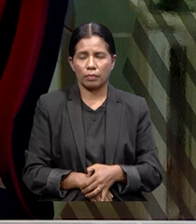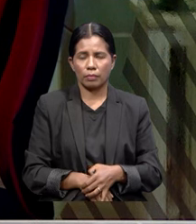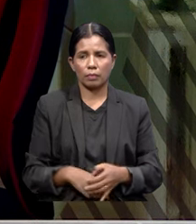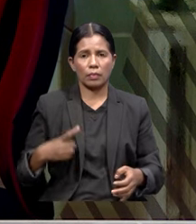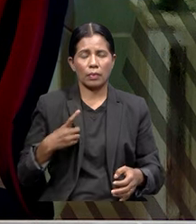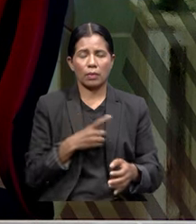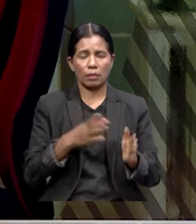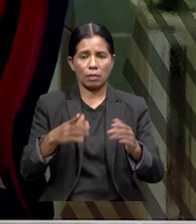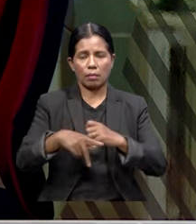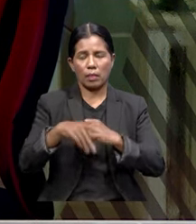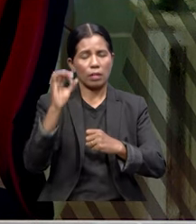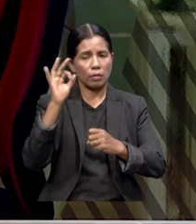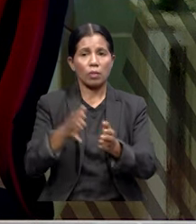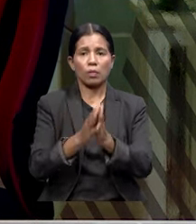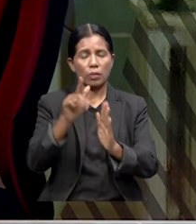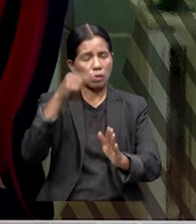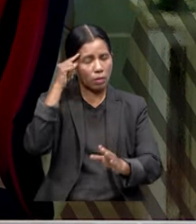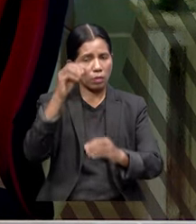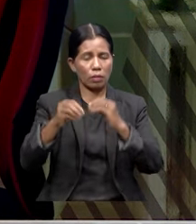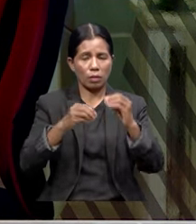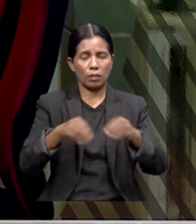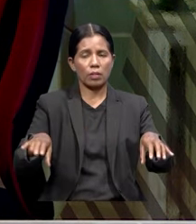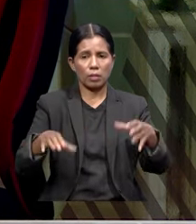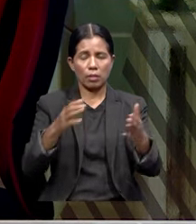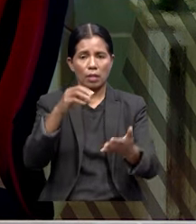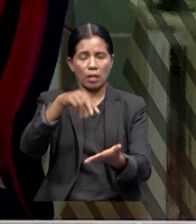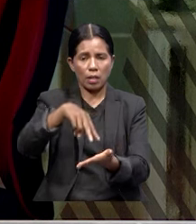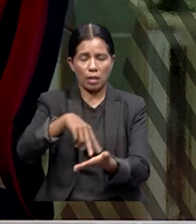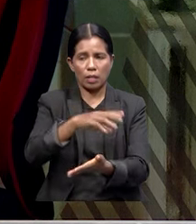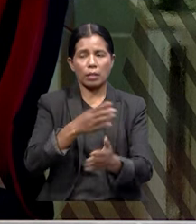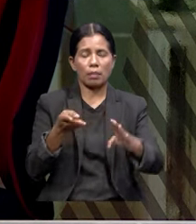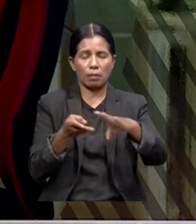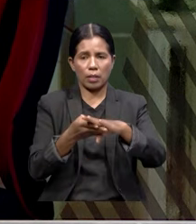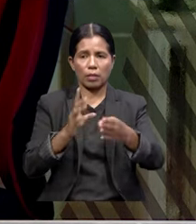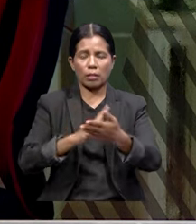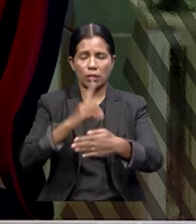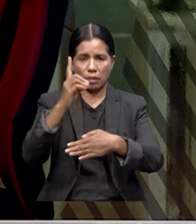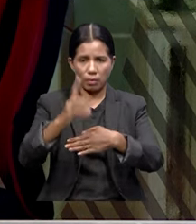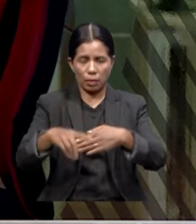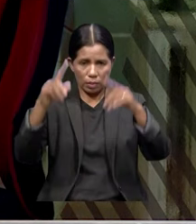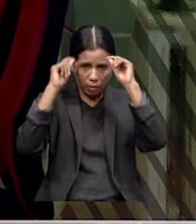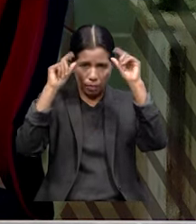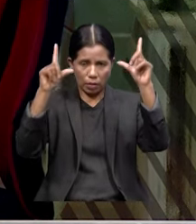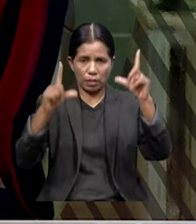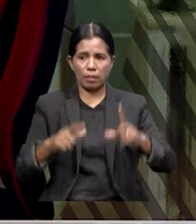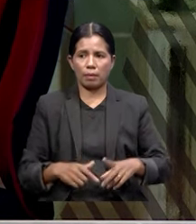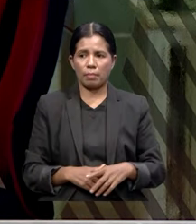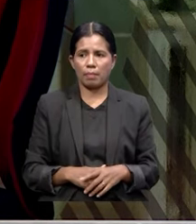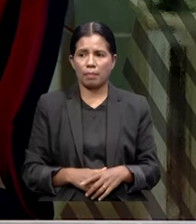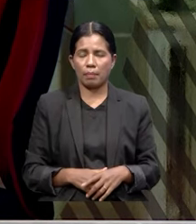Deputada Bancara Fretilino Russo governo Conoba Progresso, estabelecimento Banco de Desenvolvimento Timor-Leste.